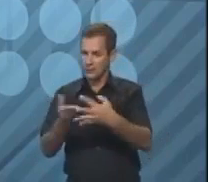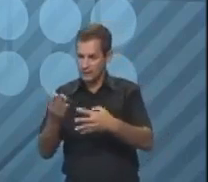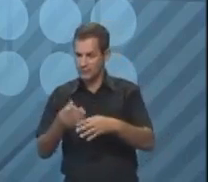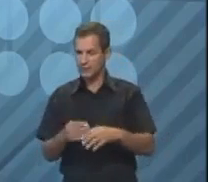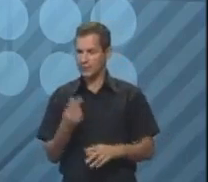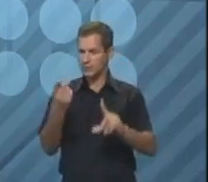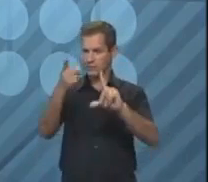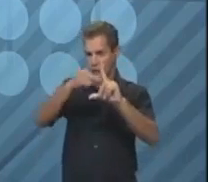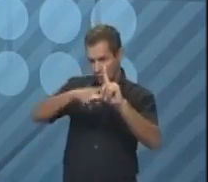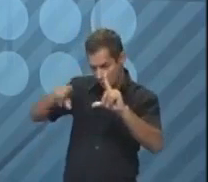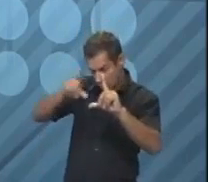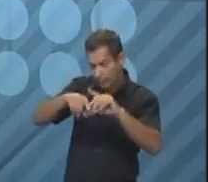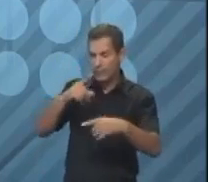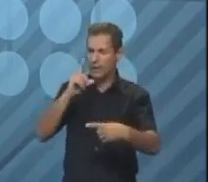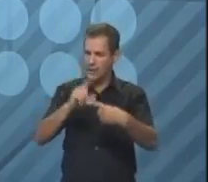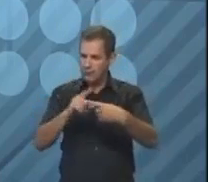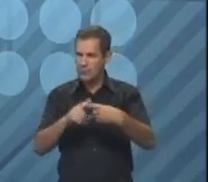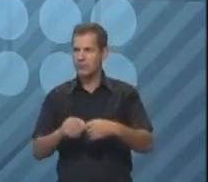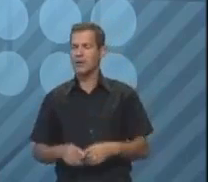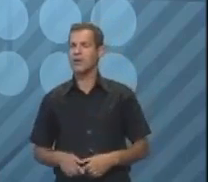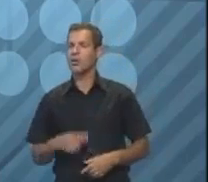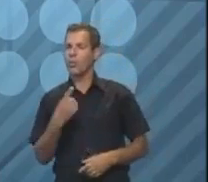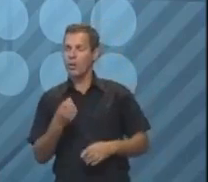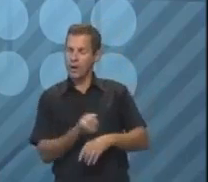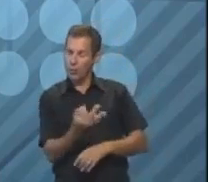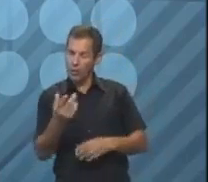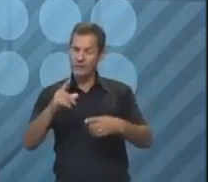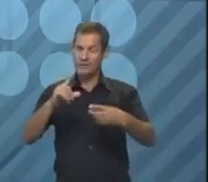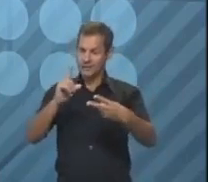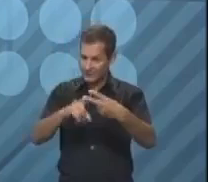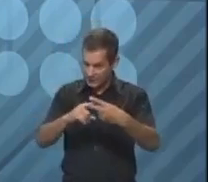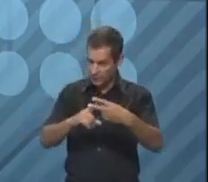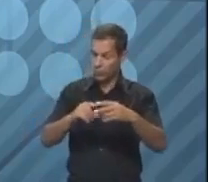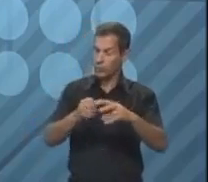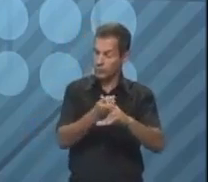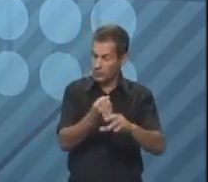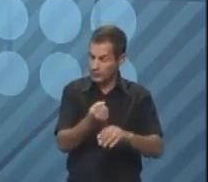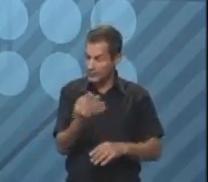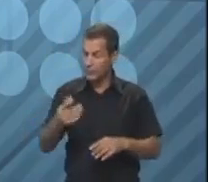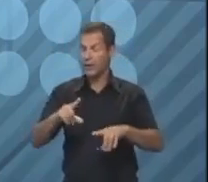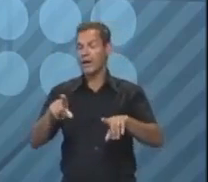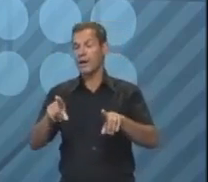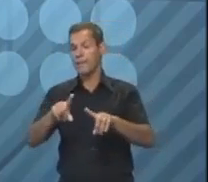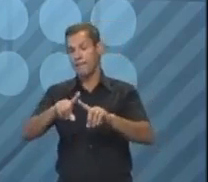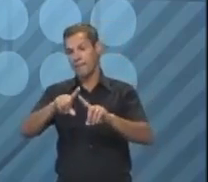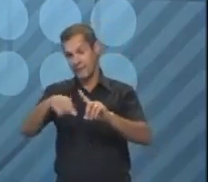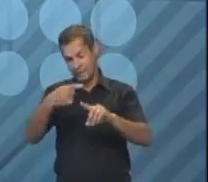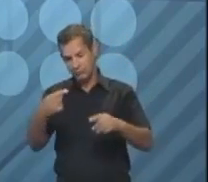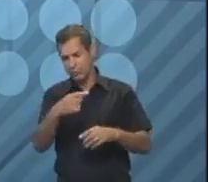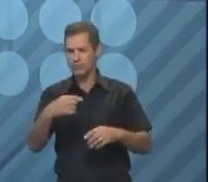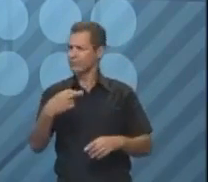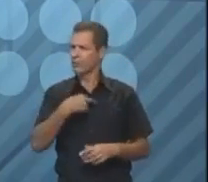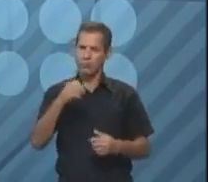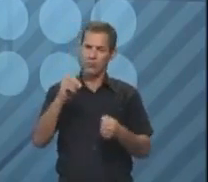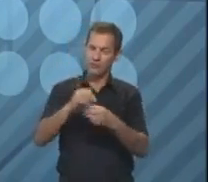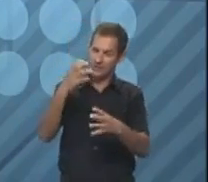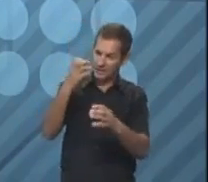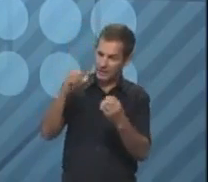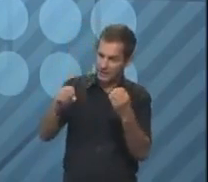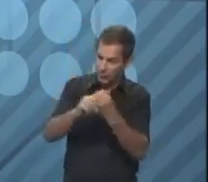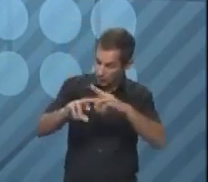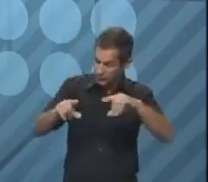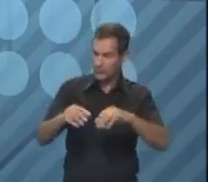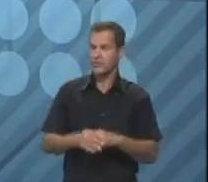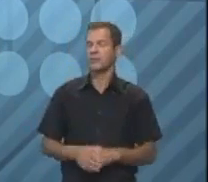duas curvas. Primeiro você calcula um volume, depois o outro e depois diminui. Você não pode fazer a operação contrária, por